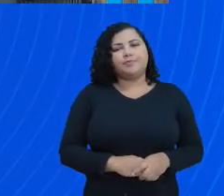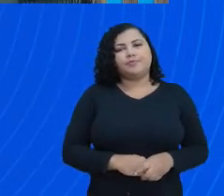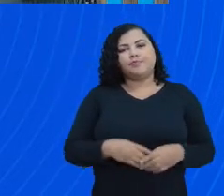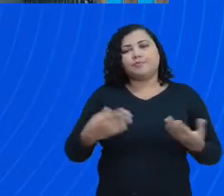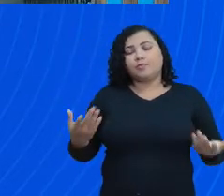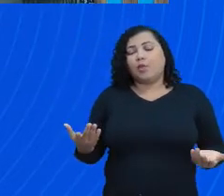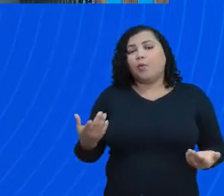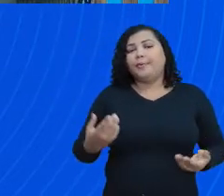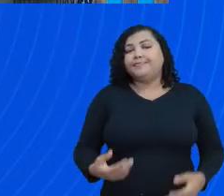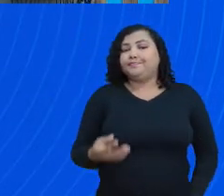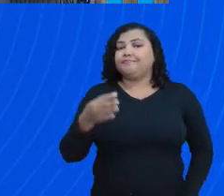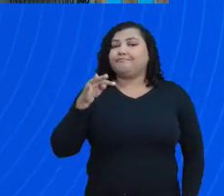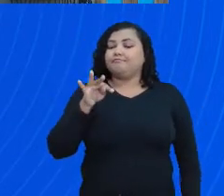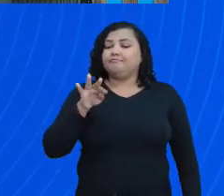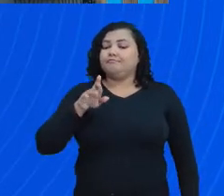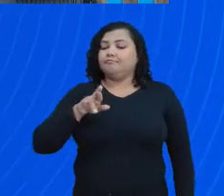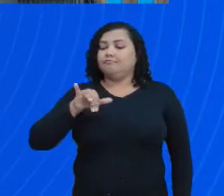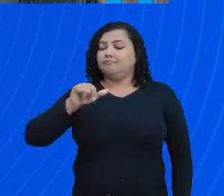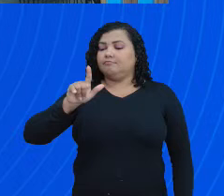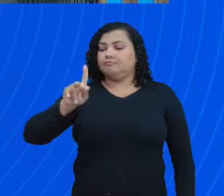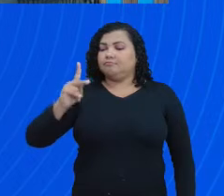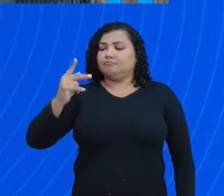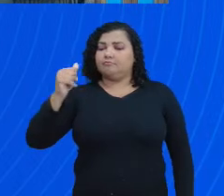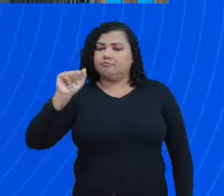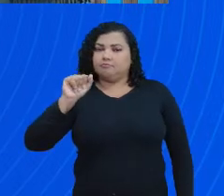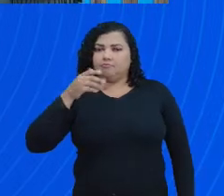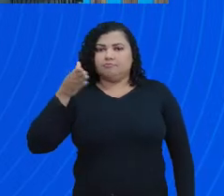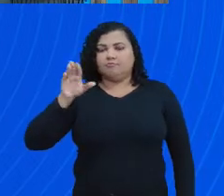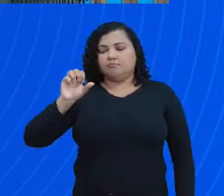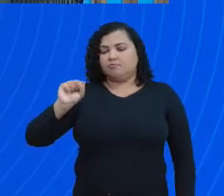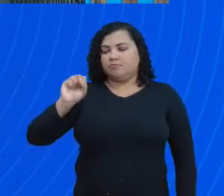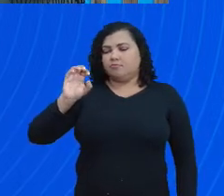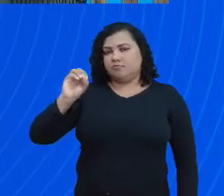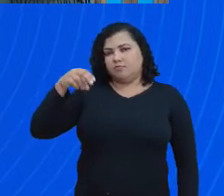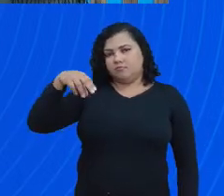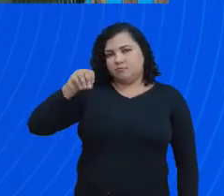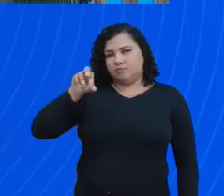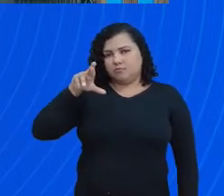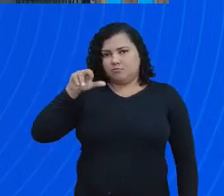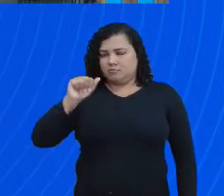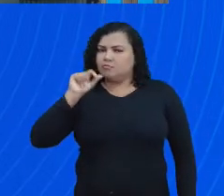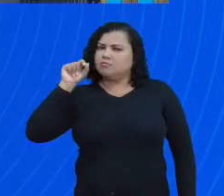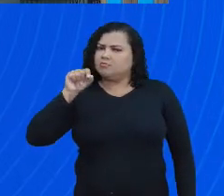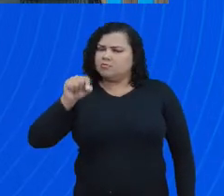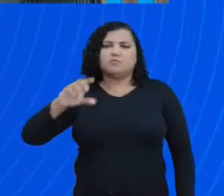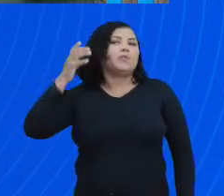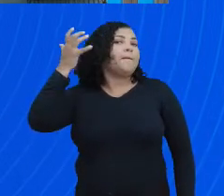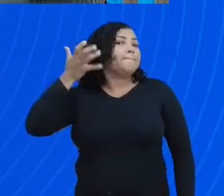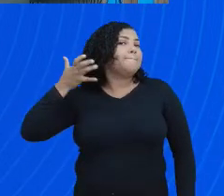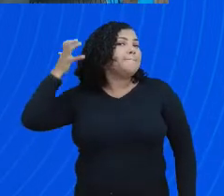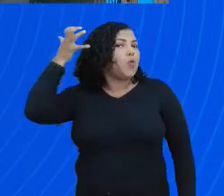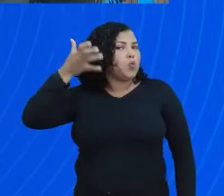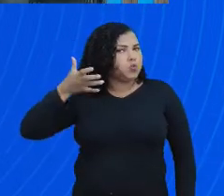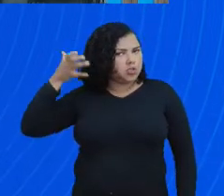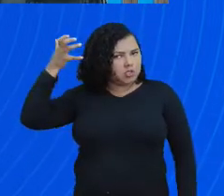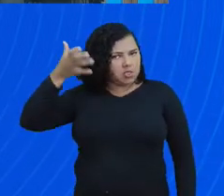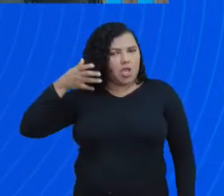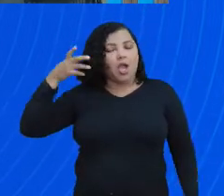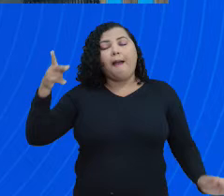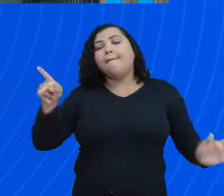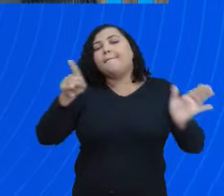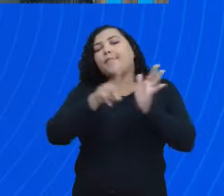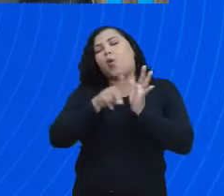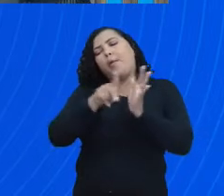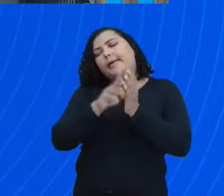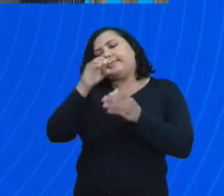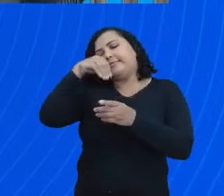são músicas que são criadas para compor um determinado ambiente